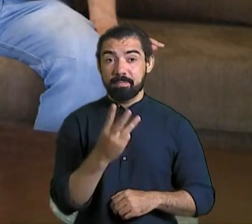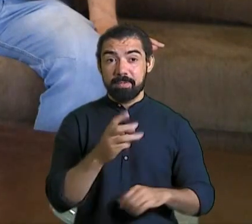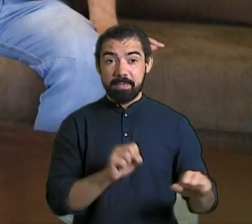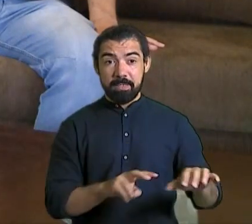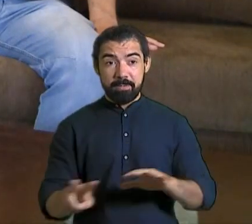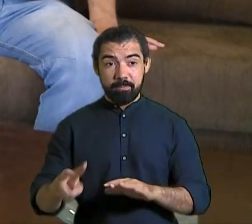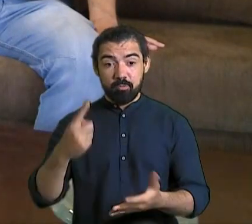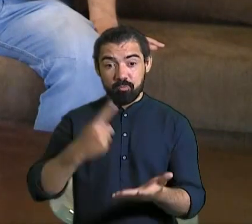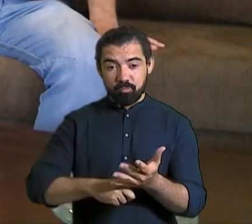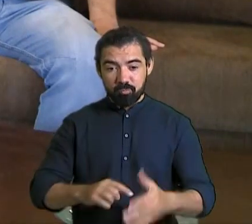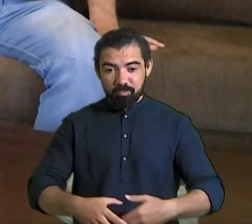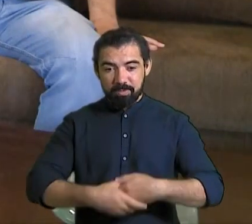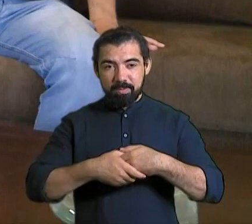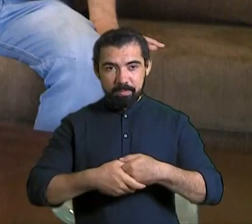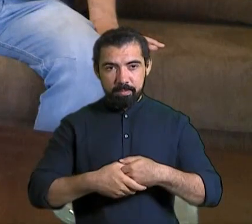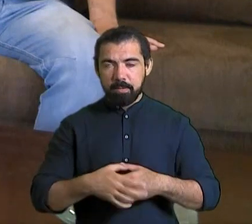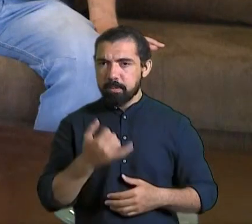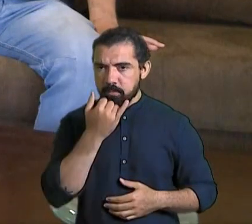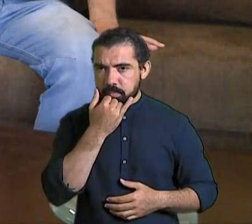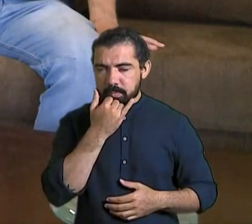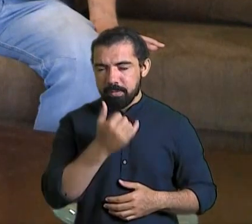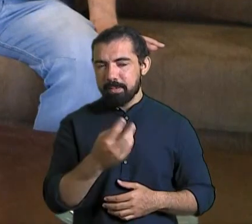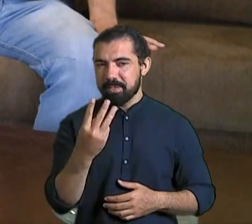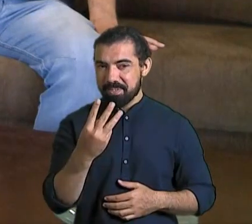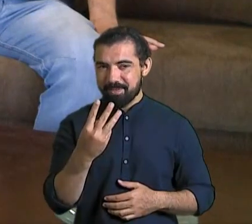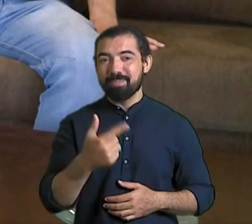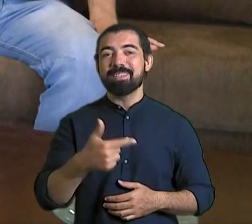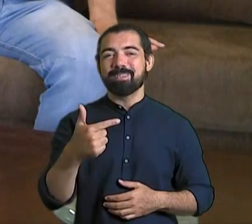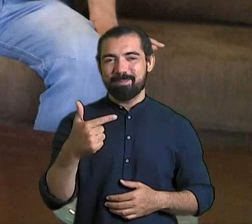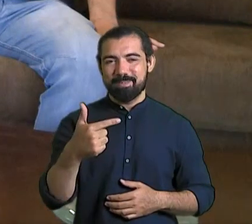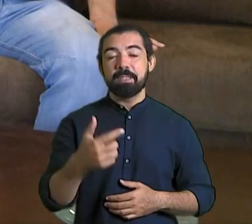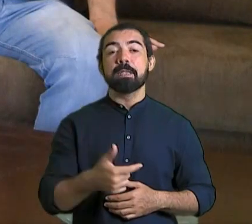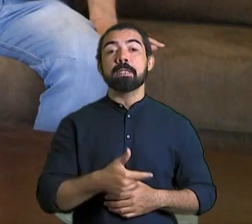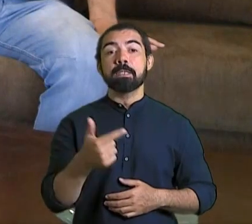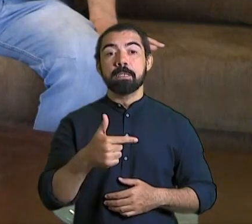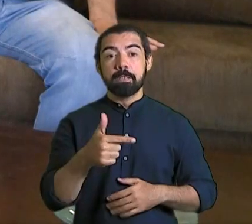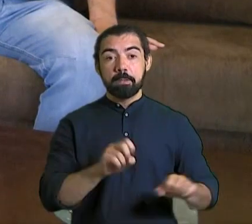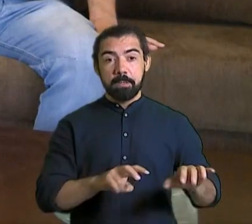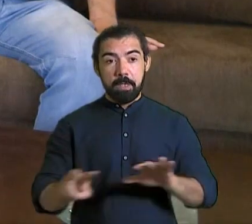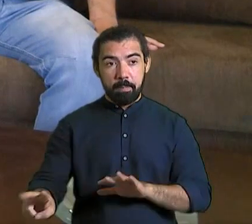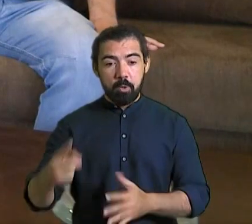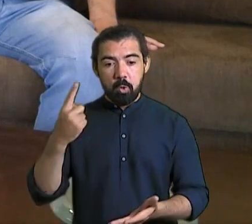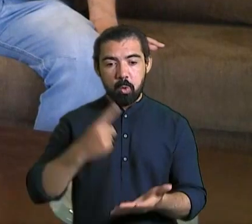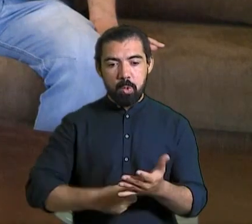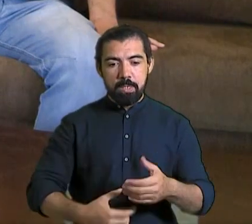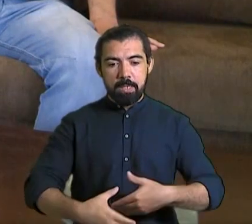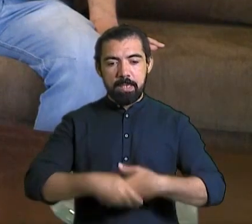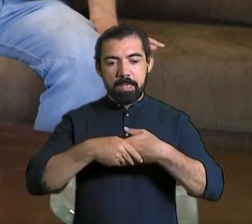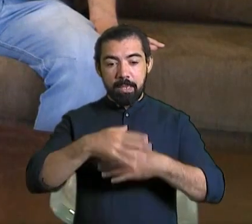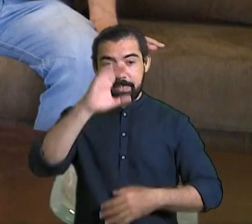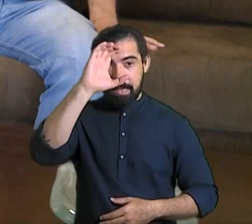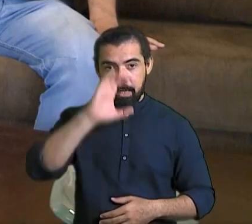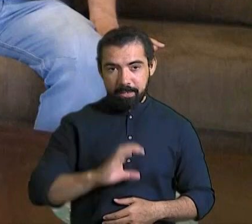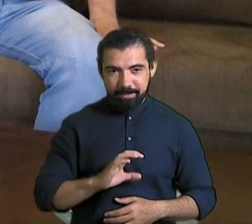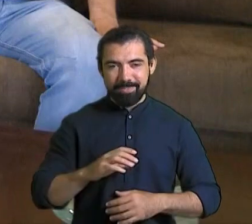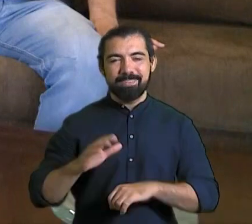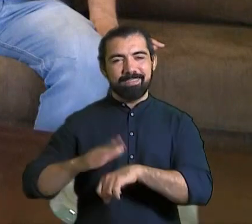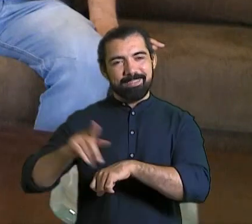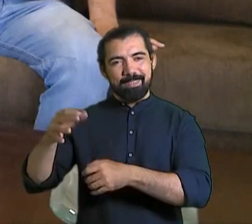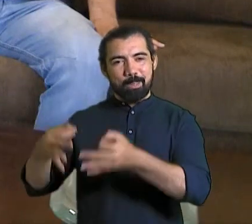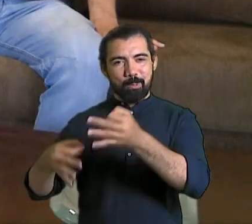conciliação... Segunda. Segunda, né? Segunda semana de conciliação e cidadania realizada pela Justiça Federal, onde